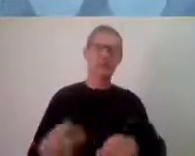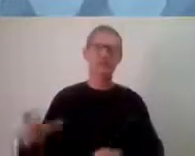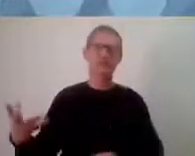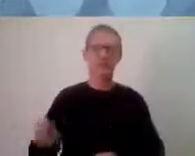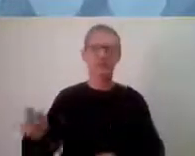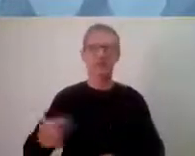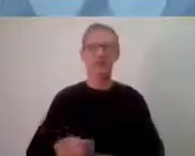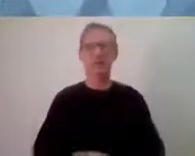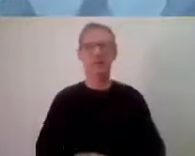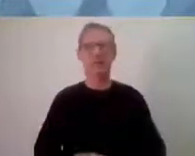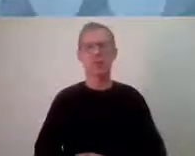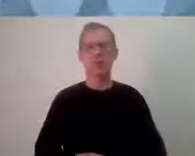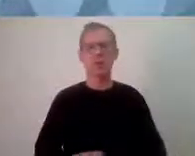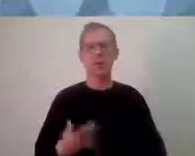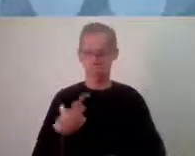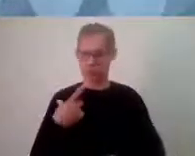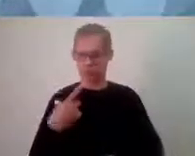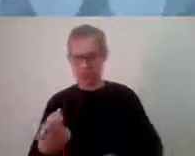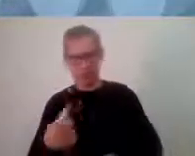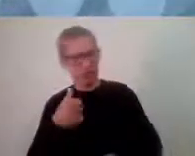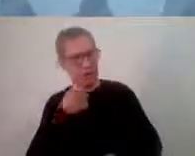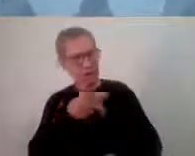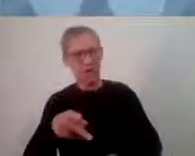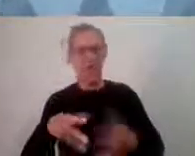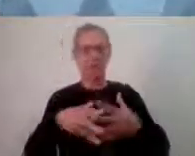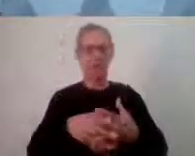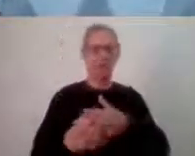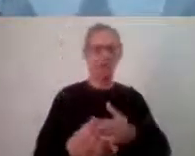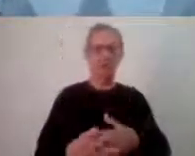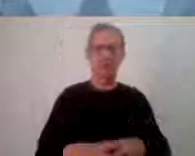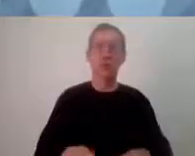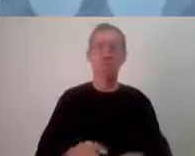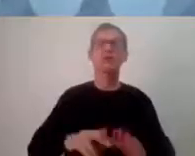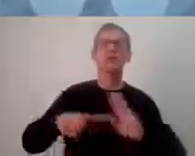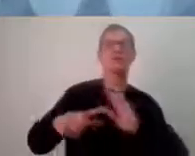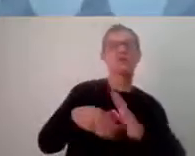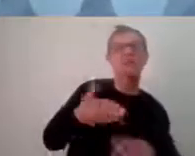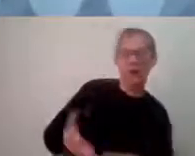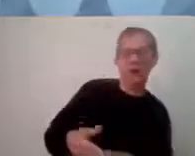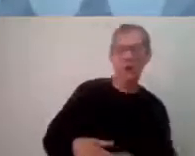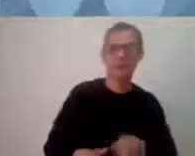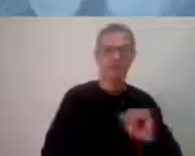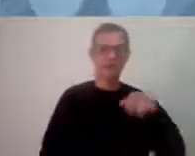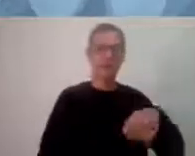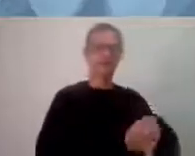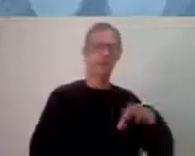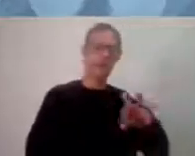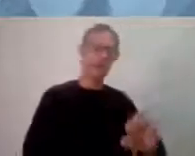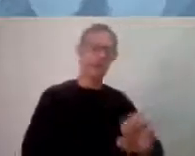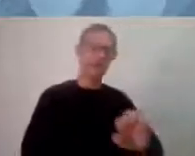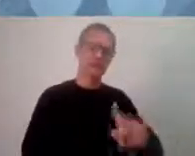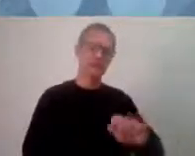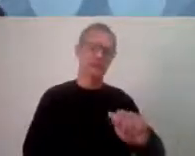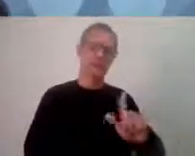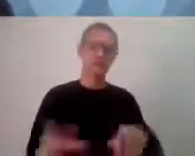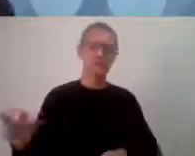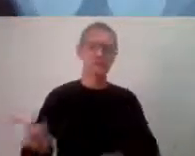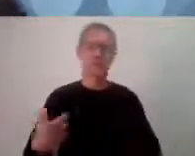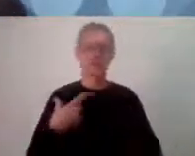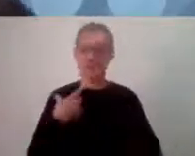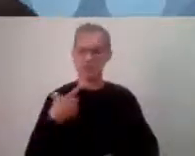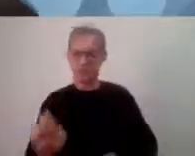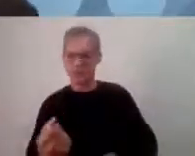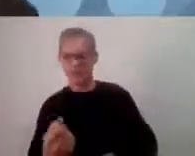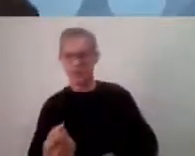minha aceleração. Opa, professor, agora a gente está ao contrário. Então, quer dizer que a integral da minha aceleração é a minha velocidade.